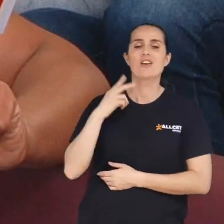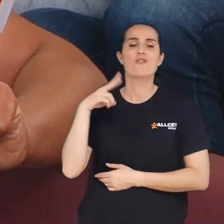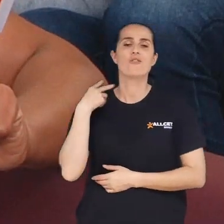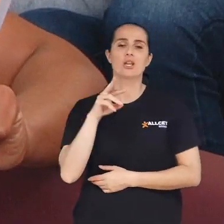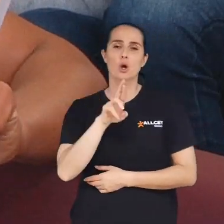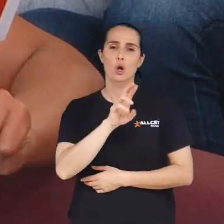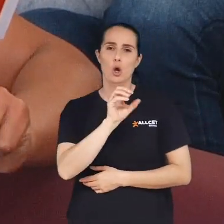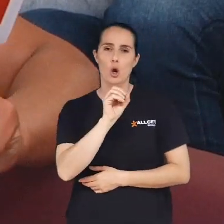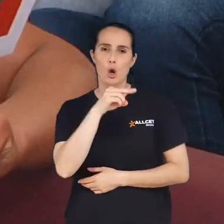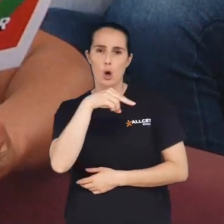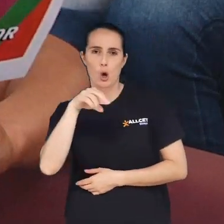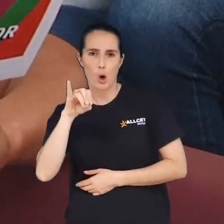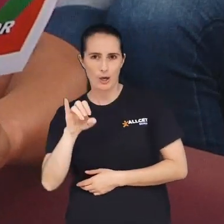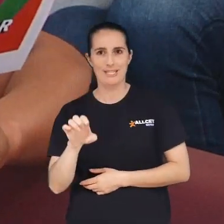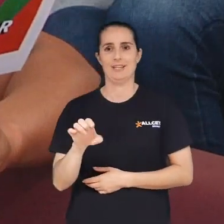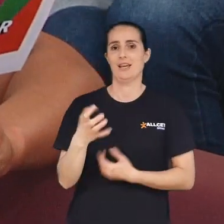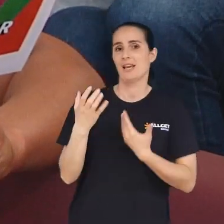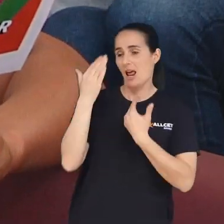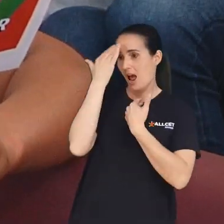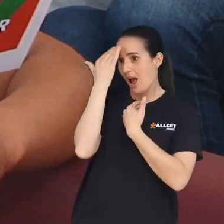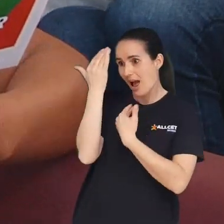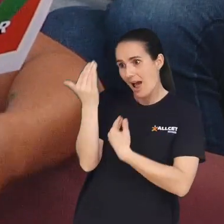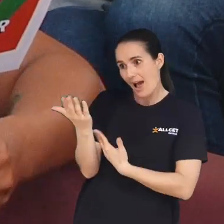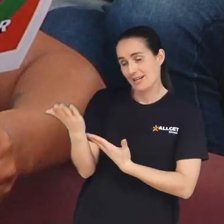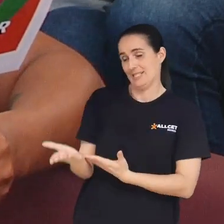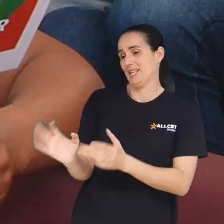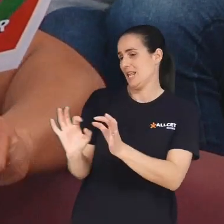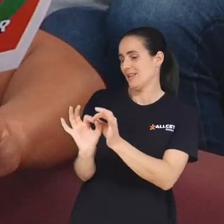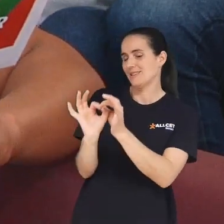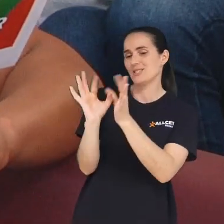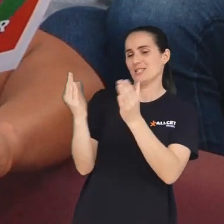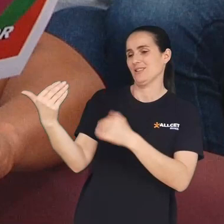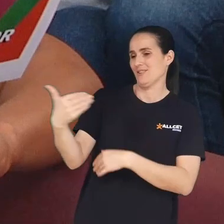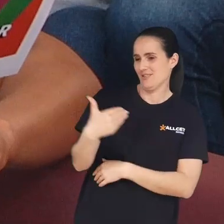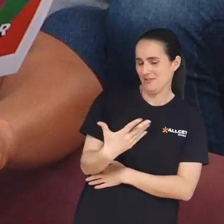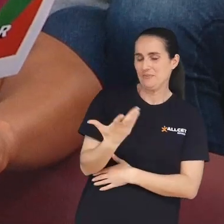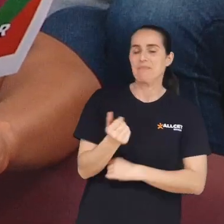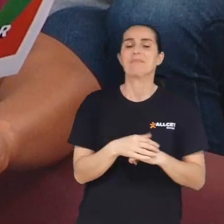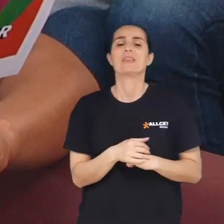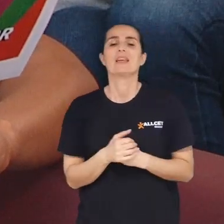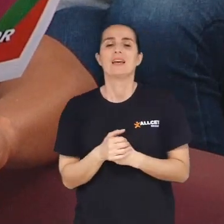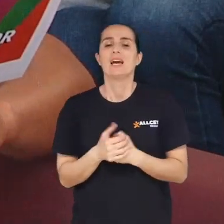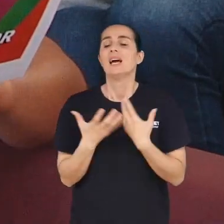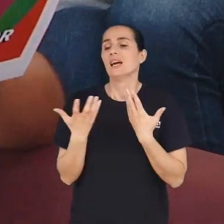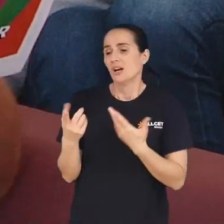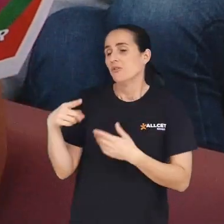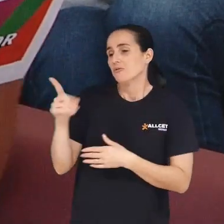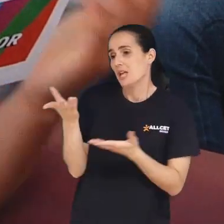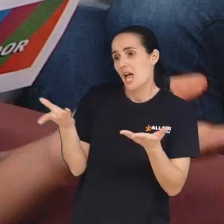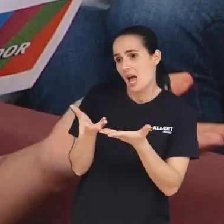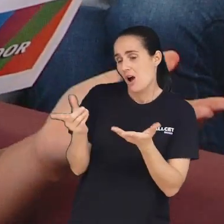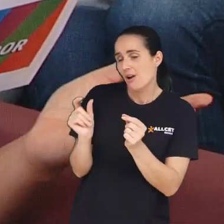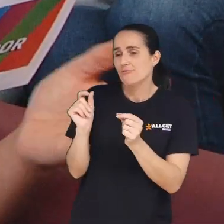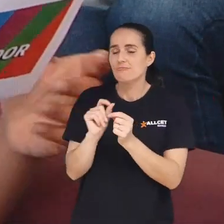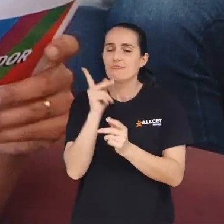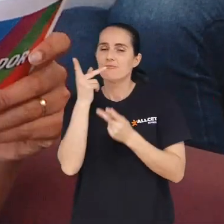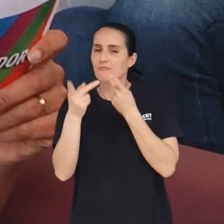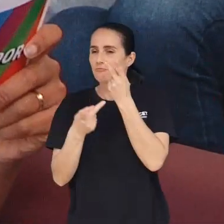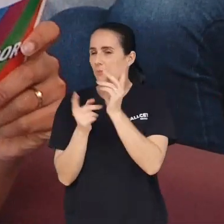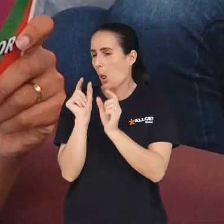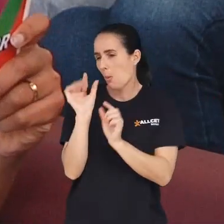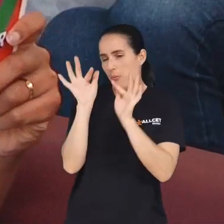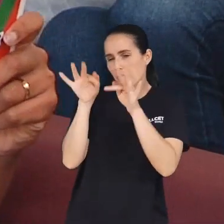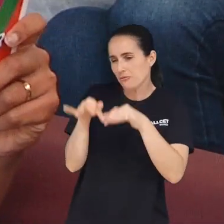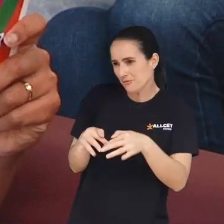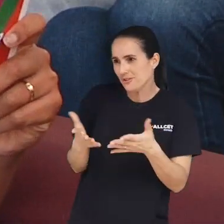nós conhecemos um pouco sobre a trajetória do vereador Rony. Queremos agradecer o vereador pela sua disponibilidade